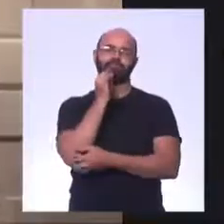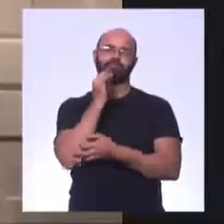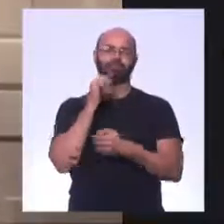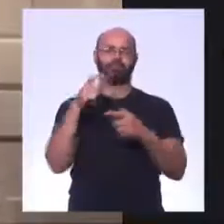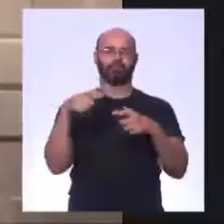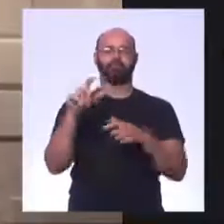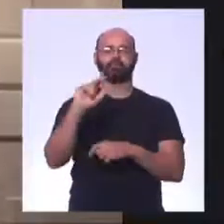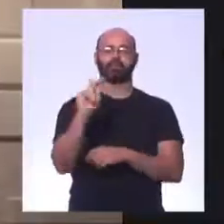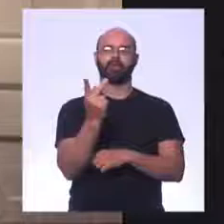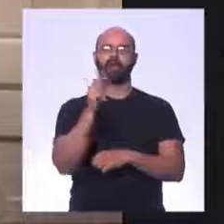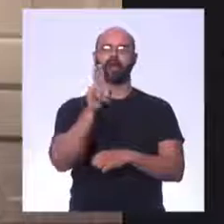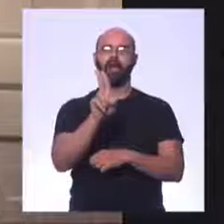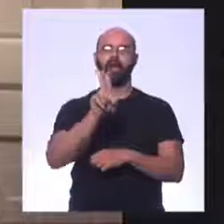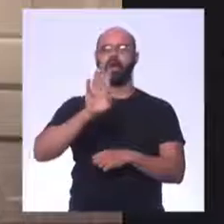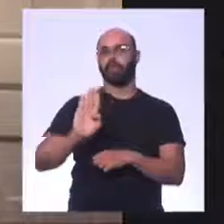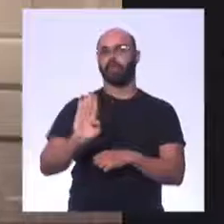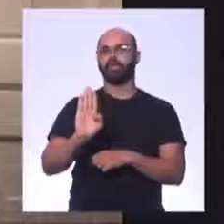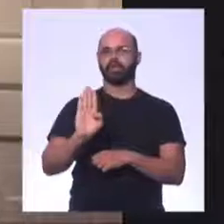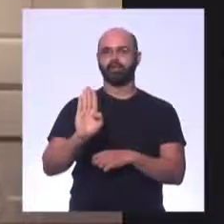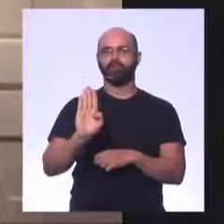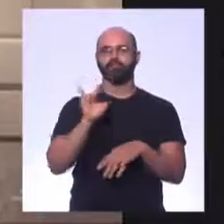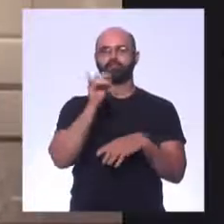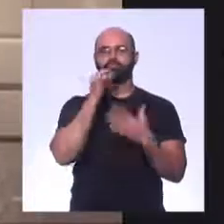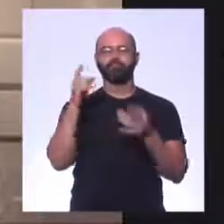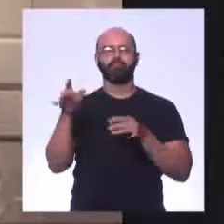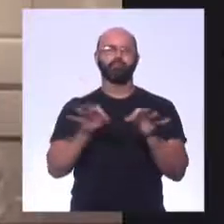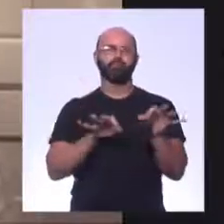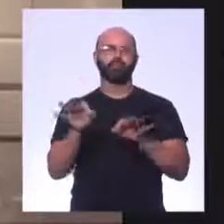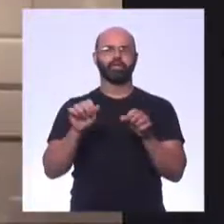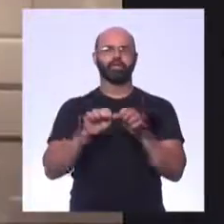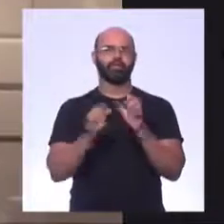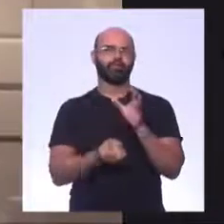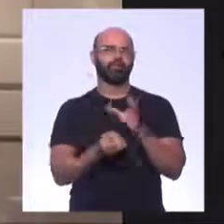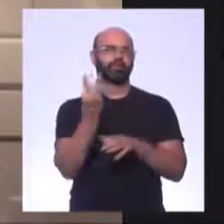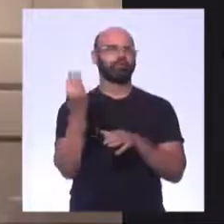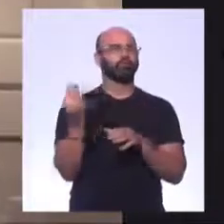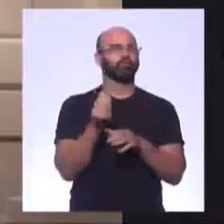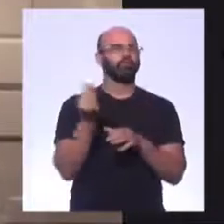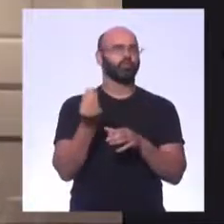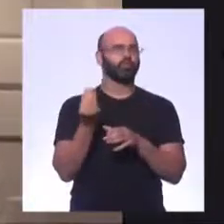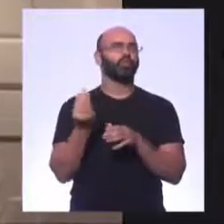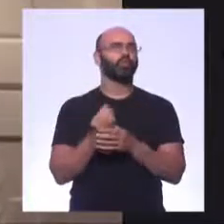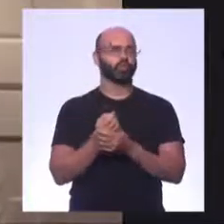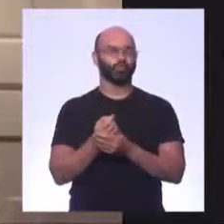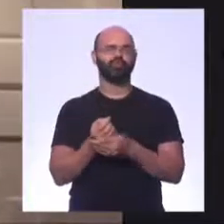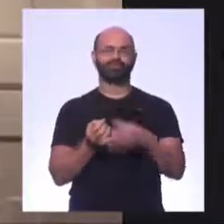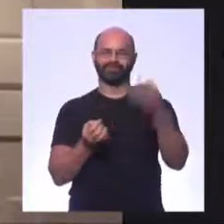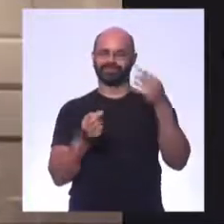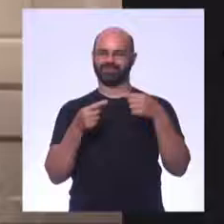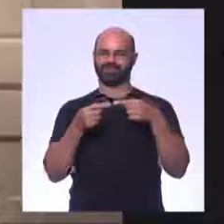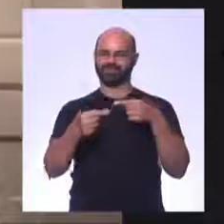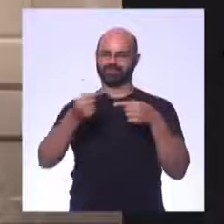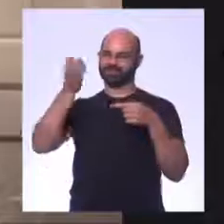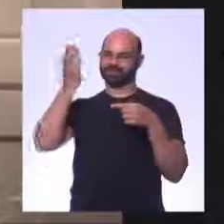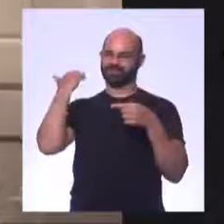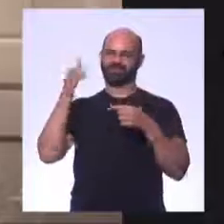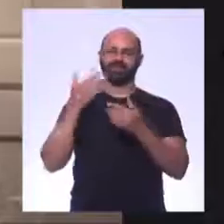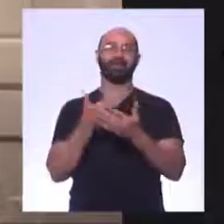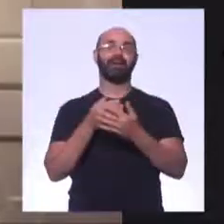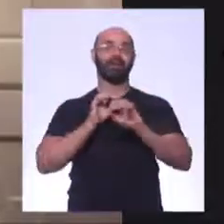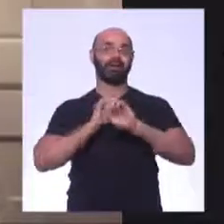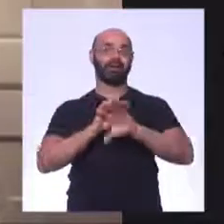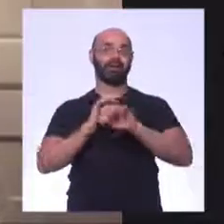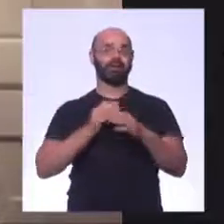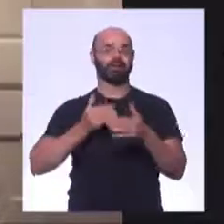mentorias, aprender como colocar um projeto de pé. A semana passada nós tivemos um pouquinho dessa aula aqui, dando esses